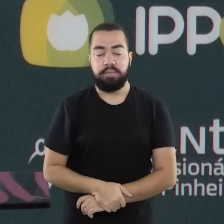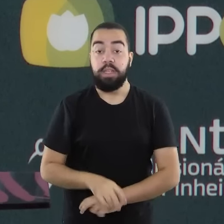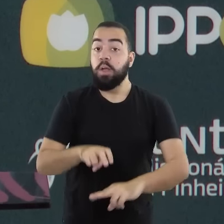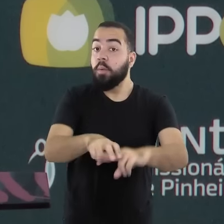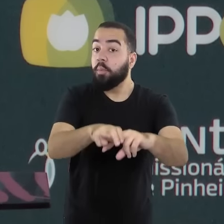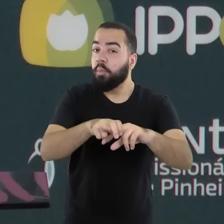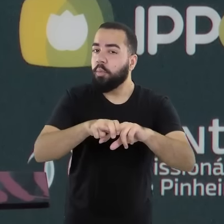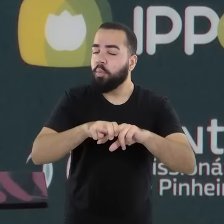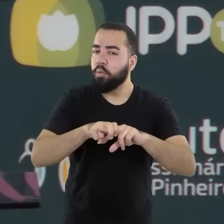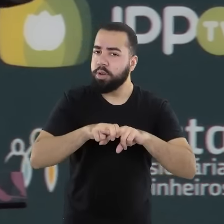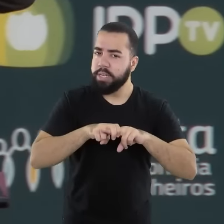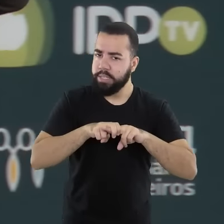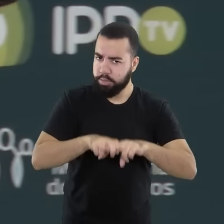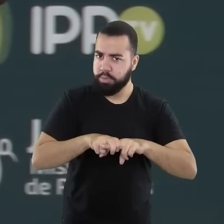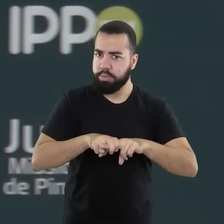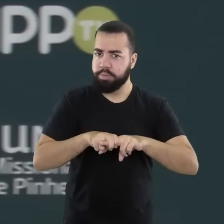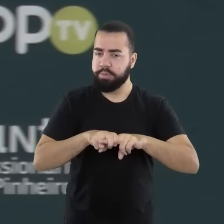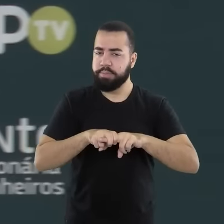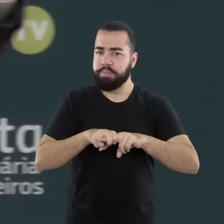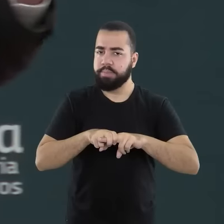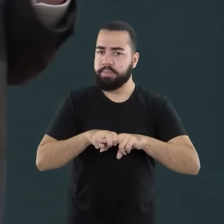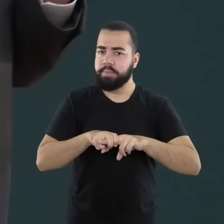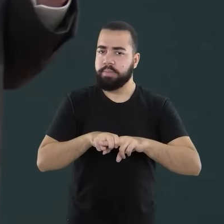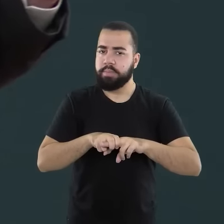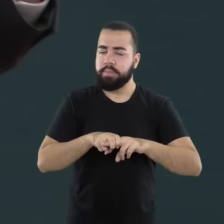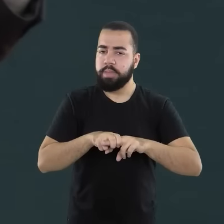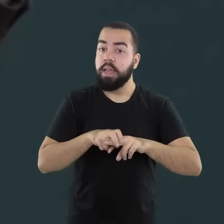Por isso que quando você